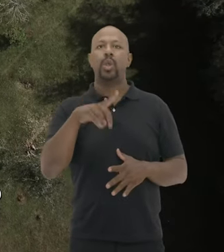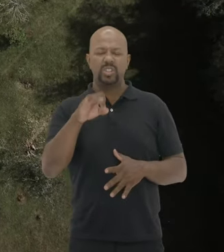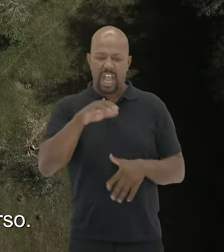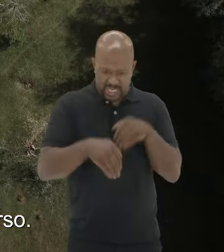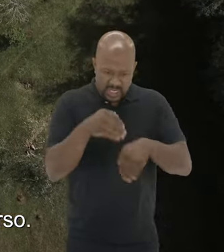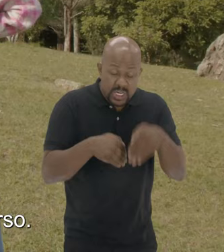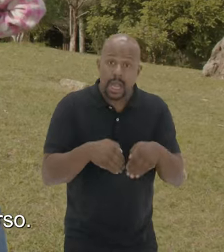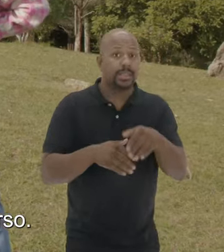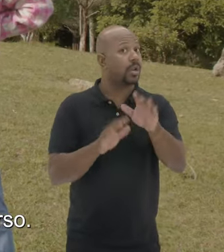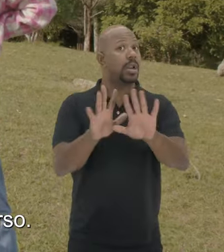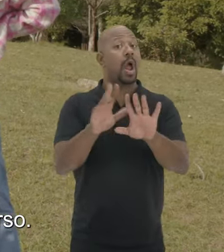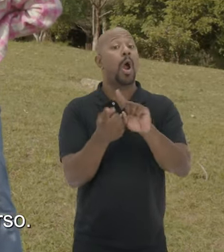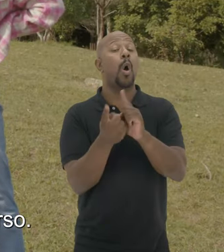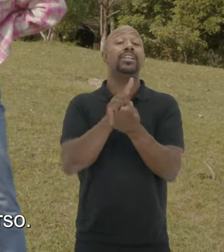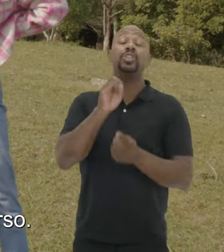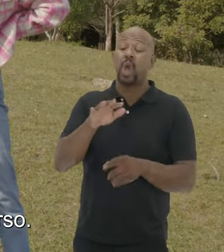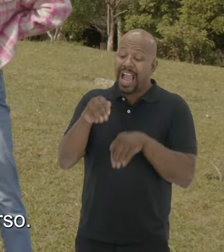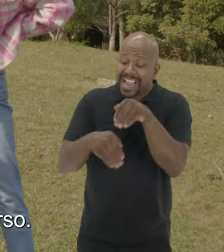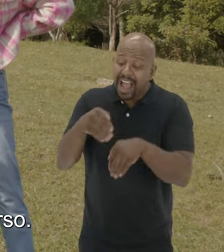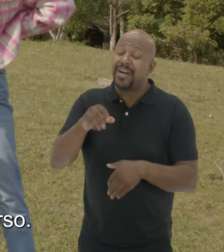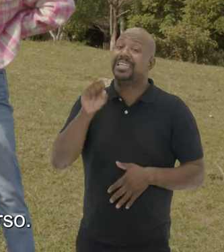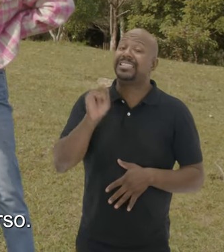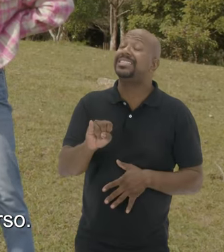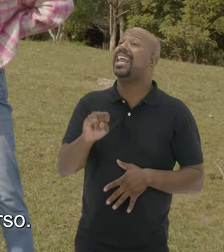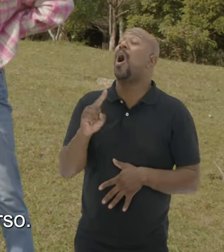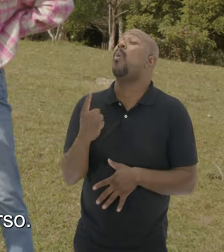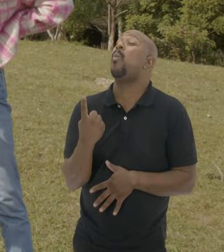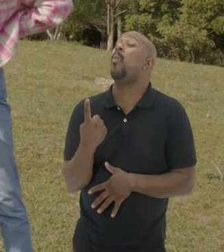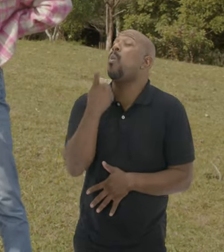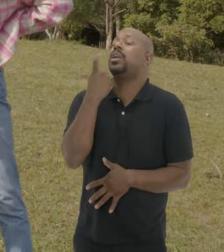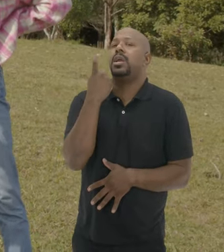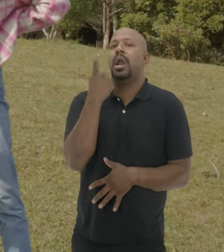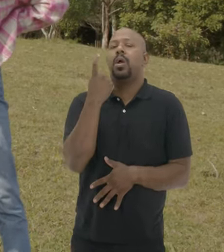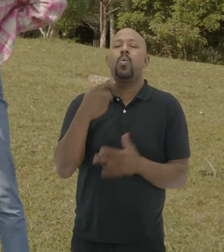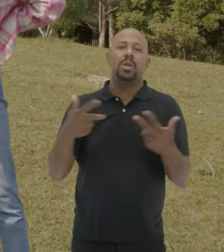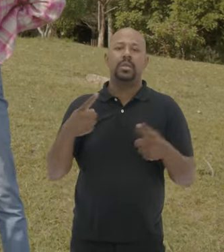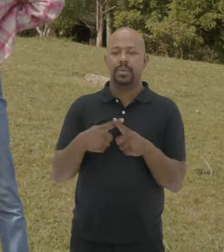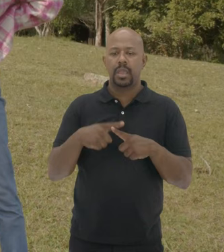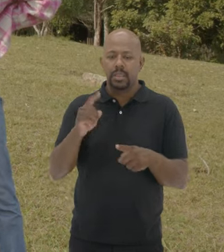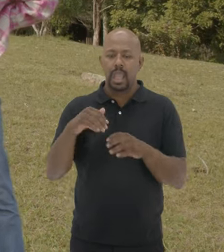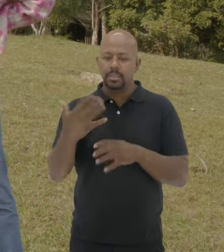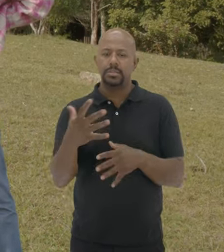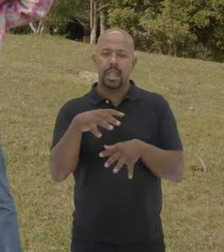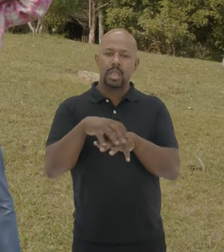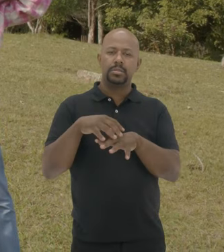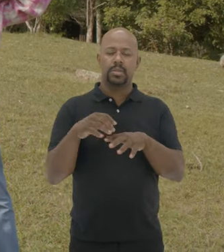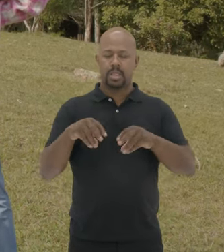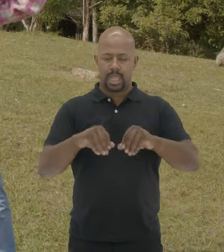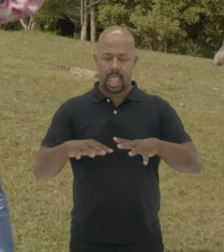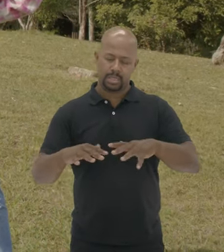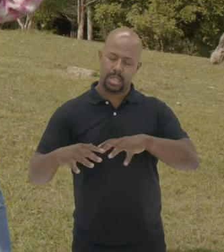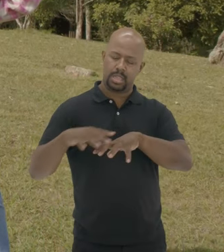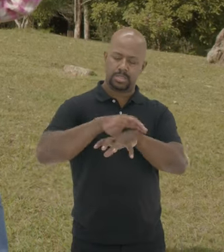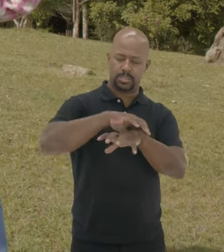só escape na verdade é o contrário a gente só escava quando é o último recurso pois o que tá aqui ó na superfície